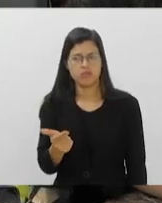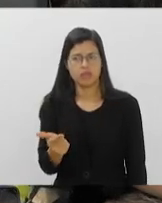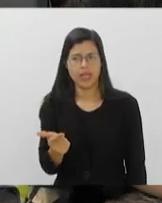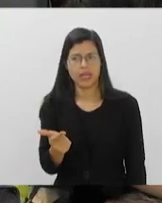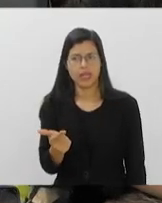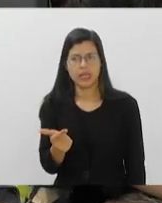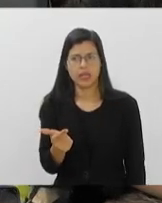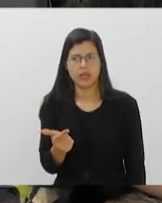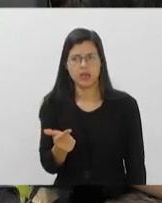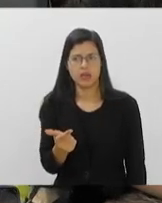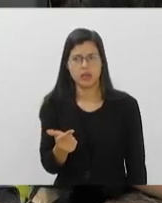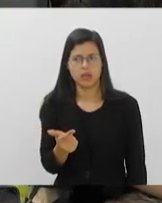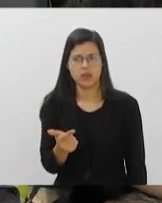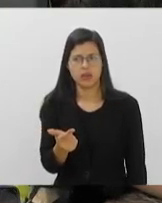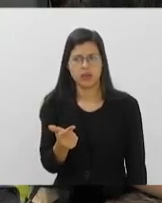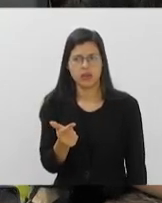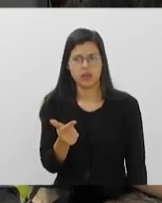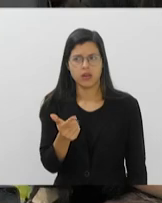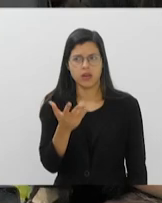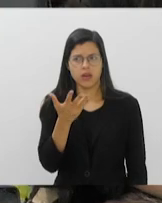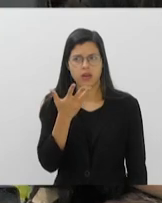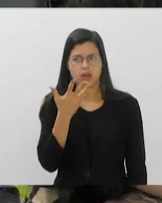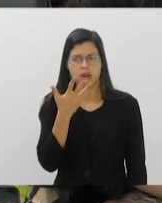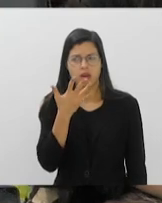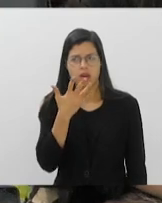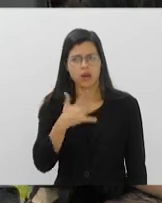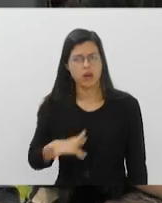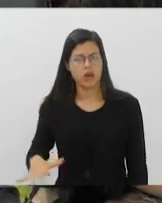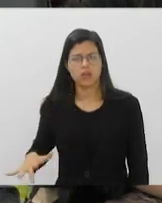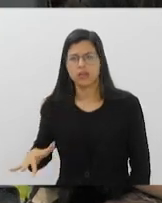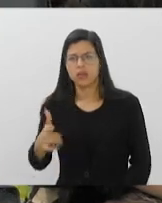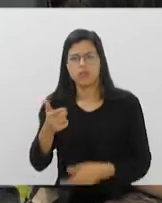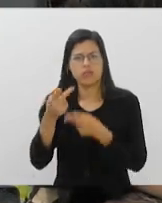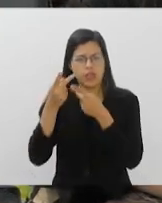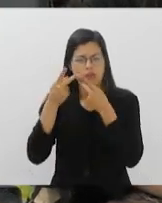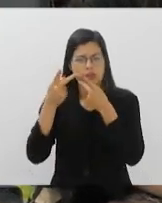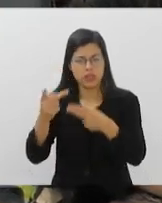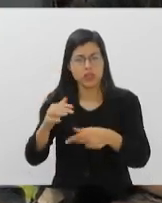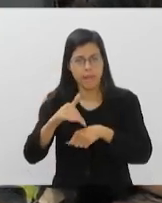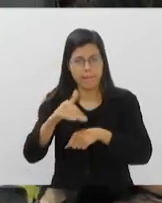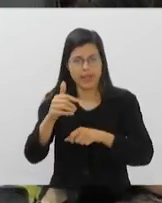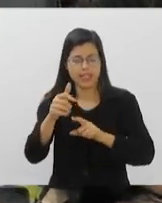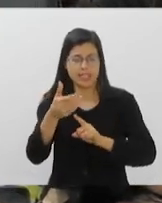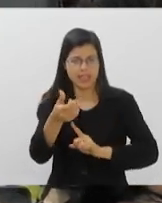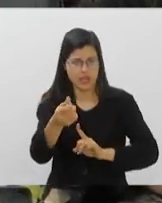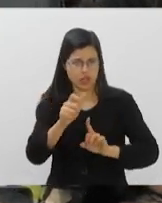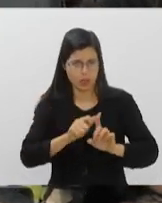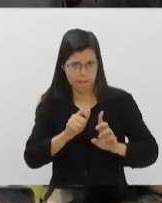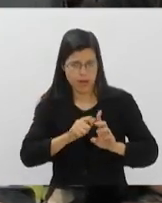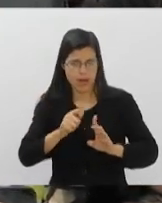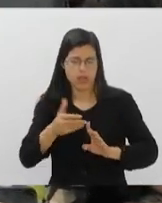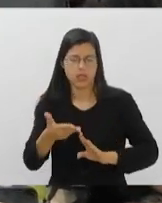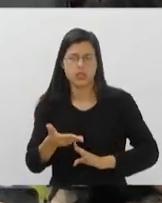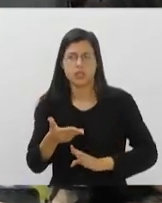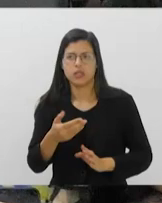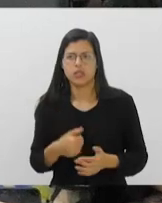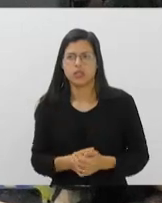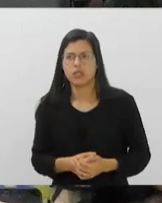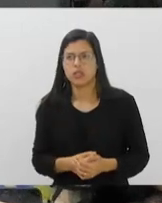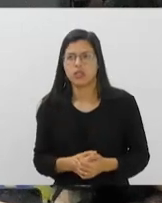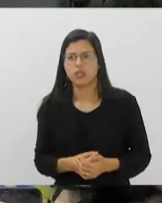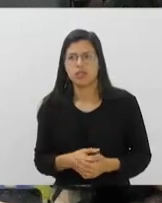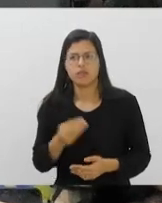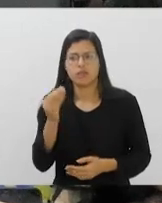eh que não recebe visita mais de 6 meses eh tentando encaminhar eh